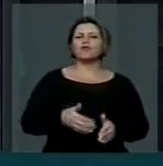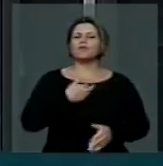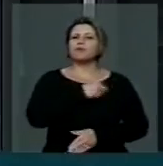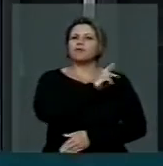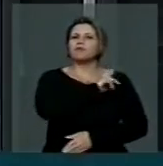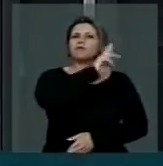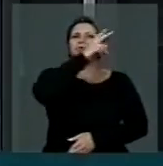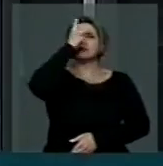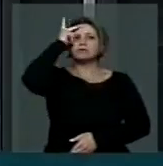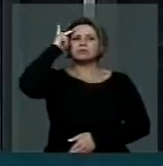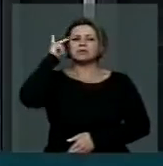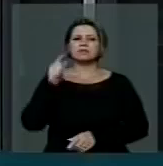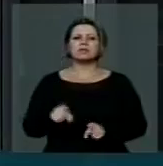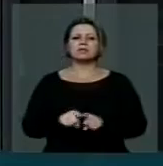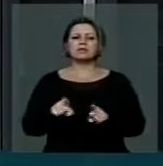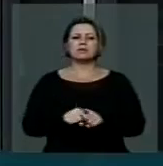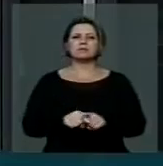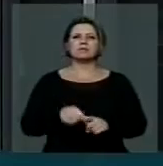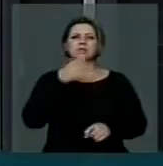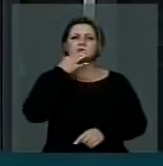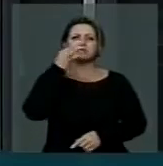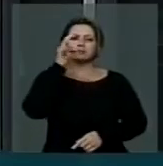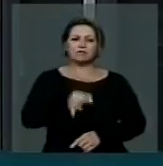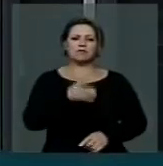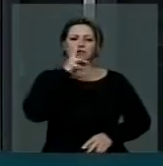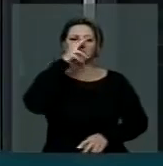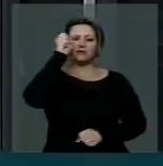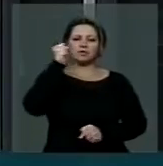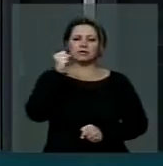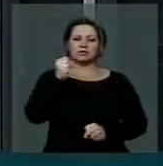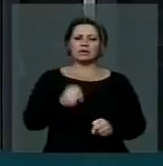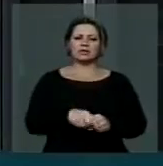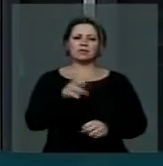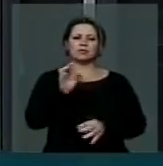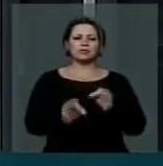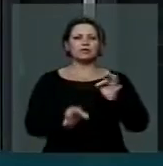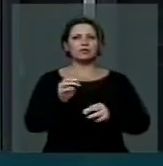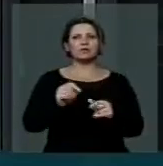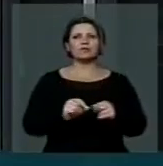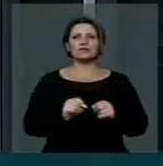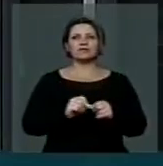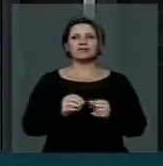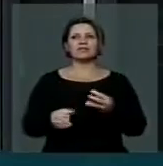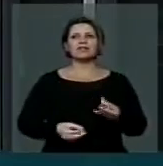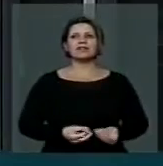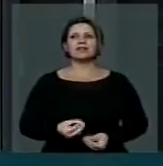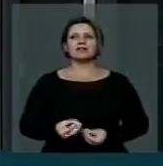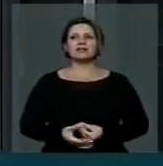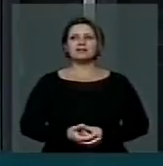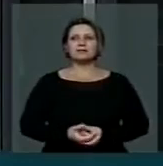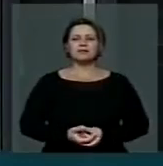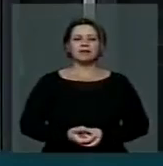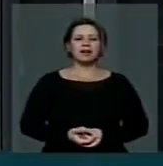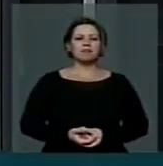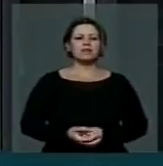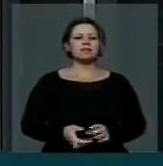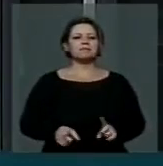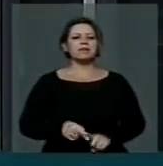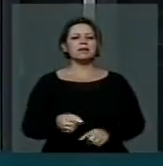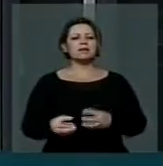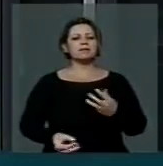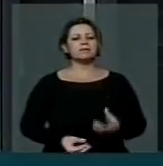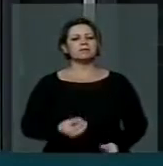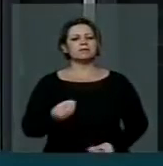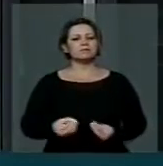representatividade político-institucional e consequente força moral para fazer cumprir suas atribuições de corte